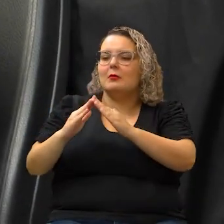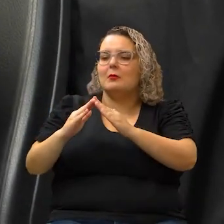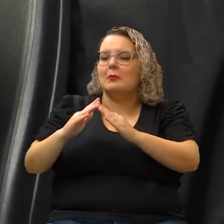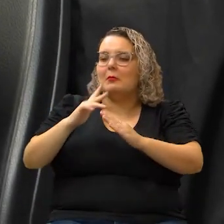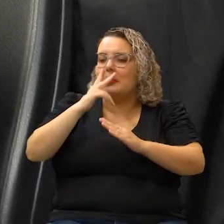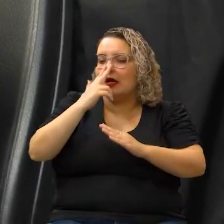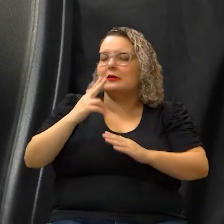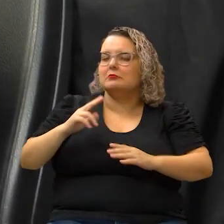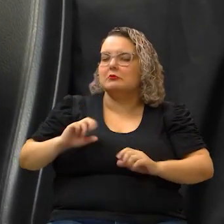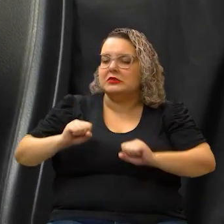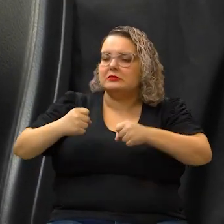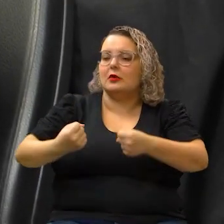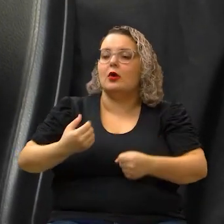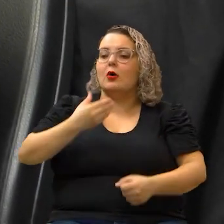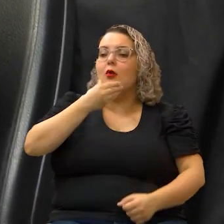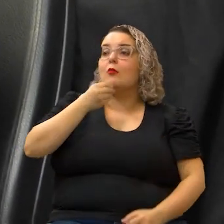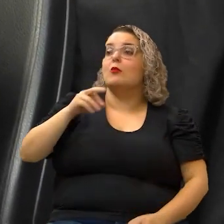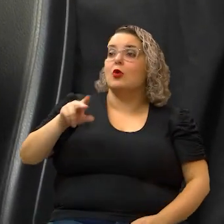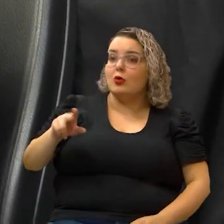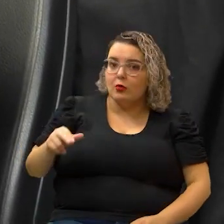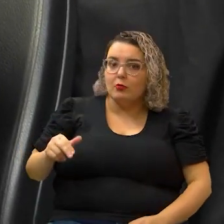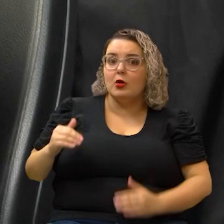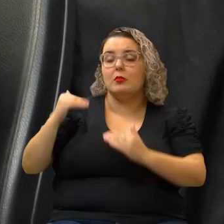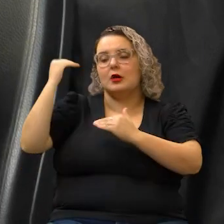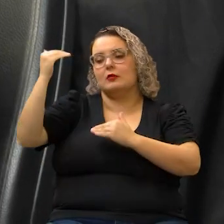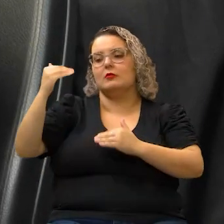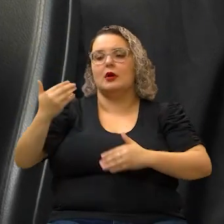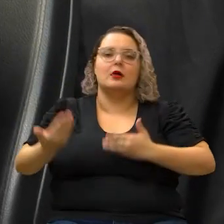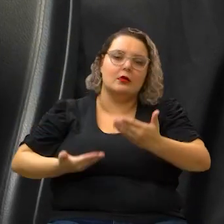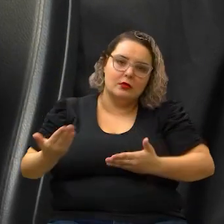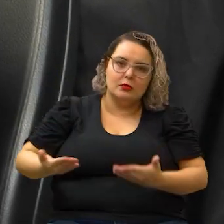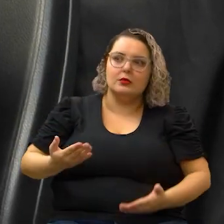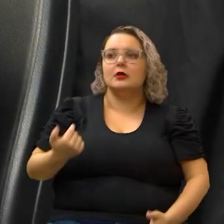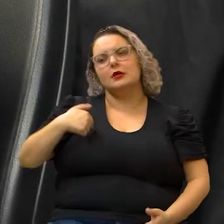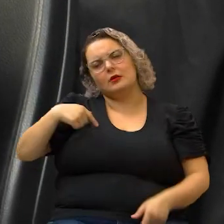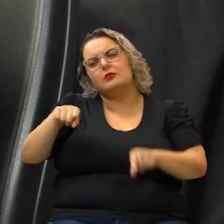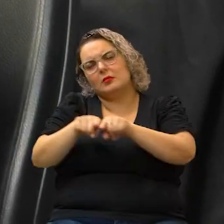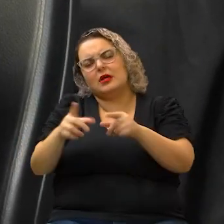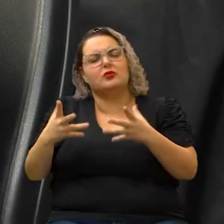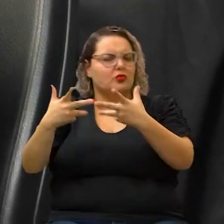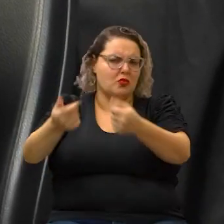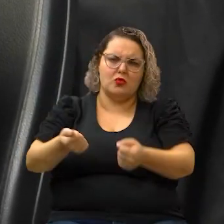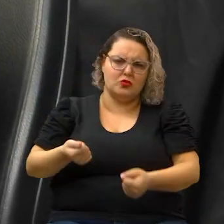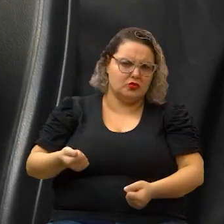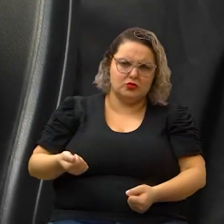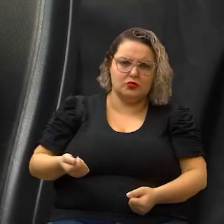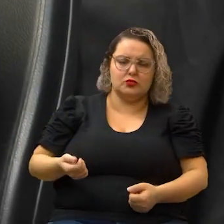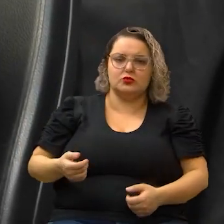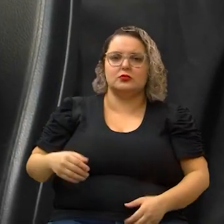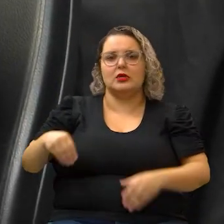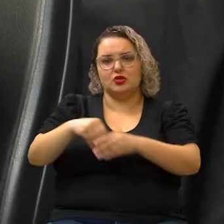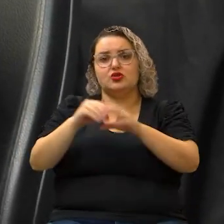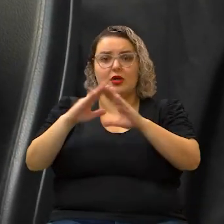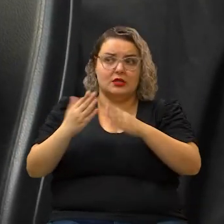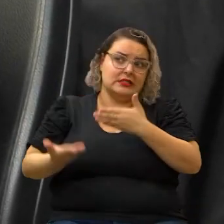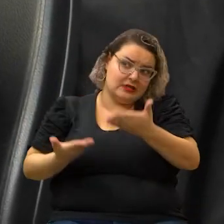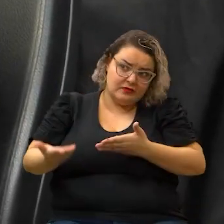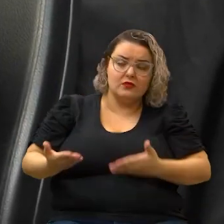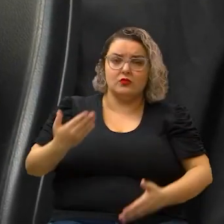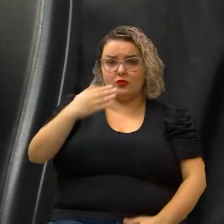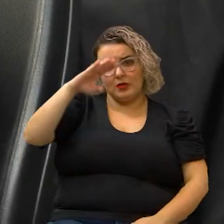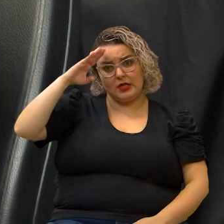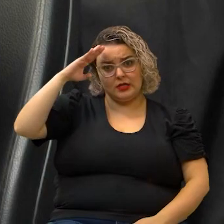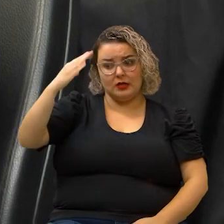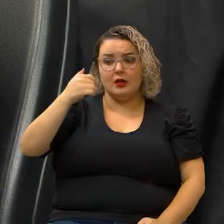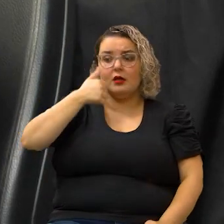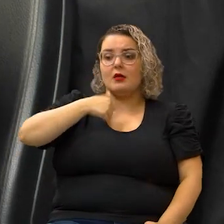né? Porque o meu irmão primogênito serviu o exército, o meu outro irmão serviu o exército e eu também servi o exército, né? Quer dizer, todo mundo serviu o exército em casa. E minha mãe